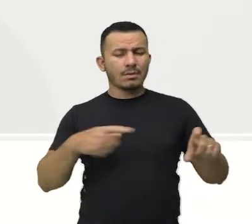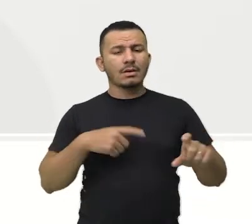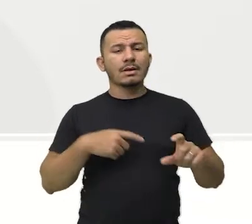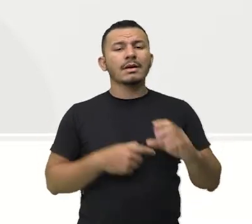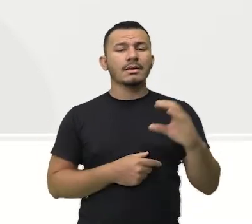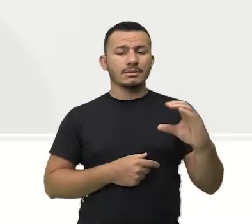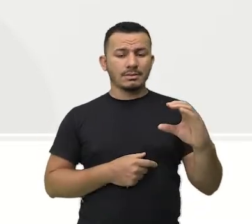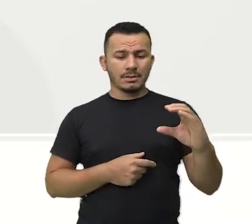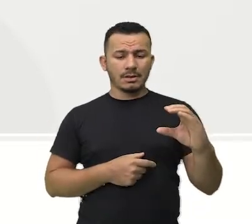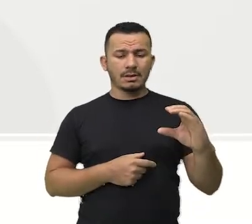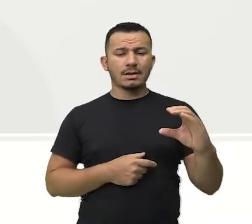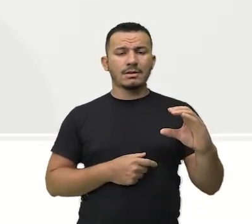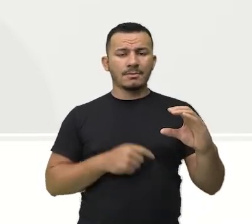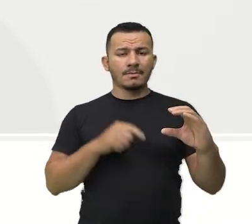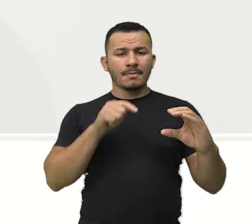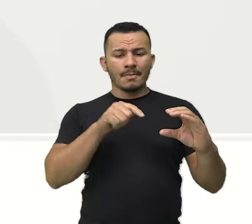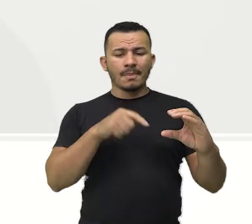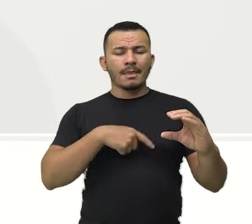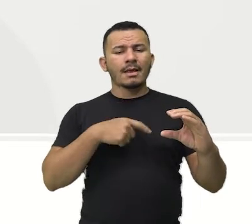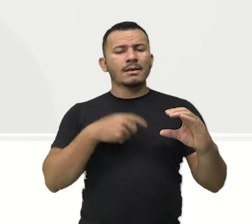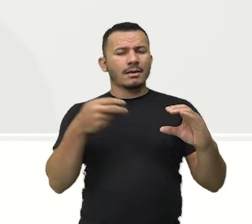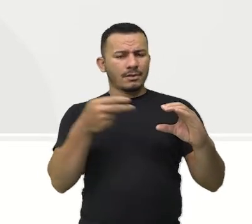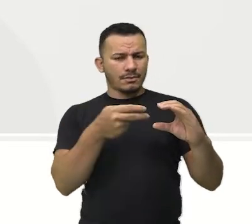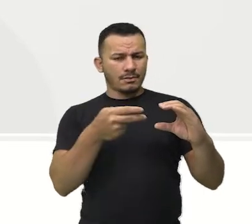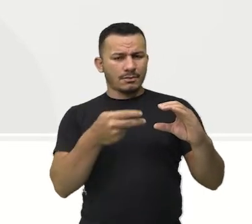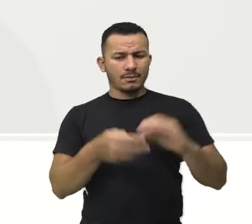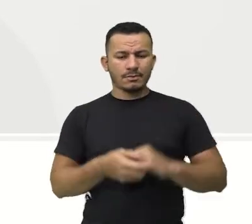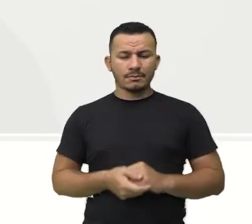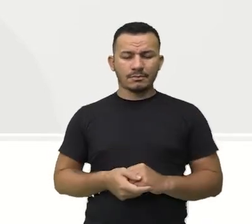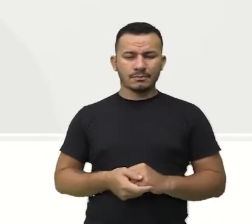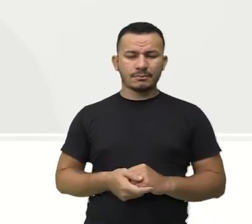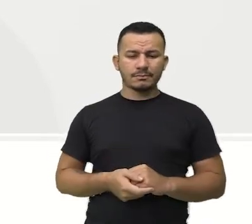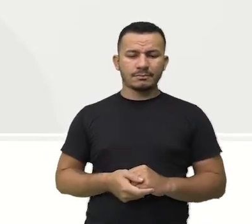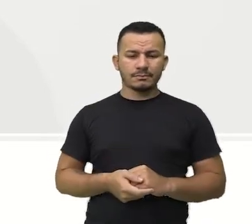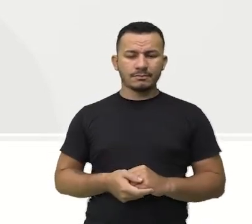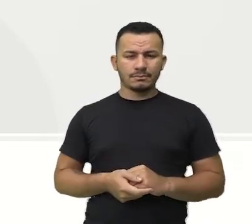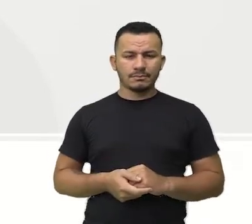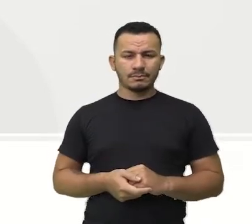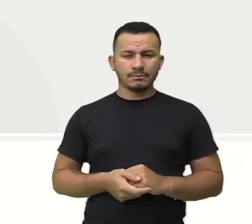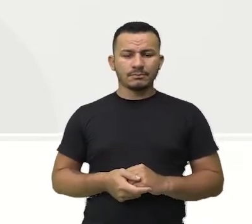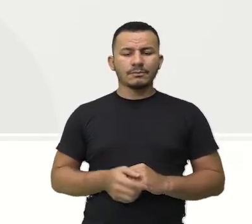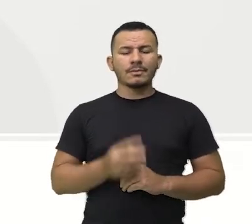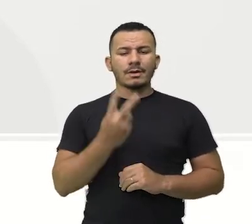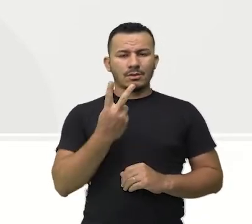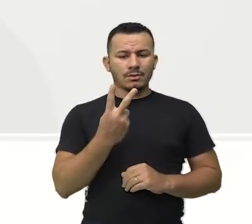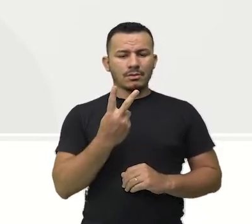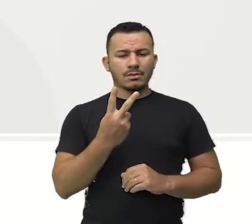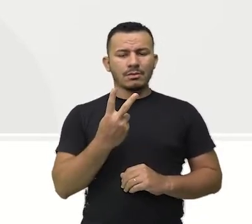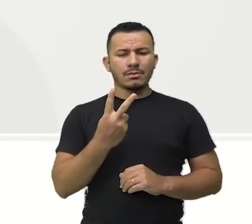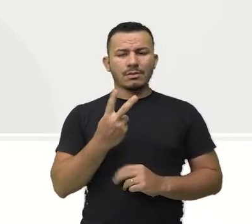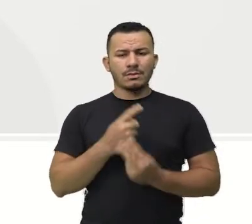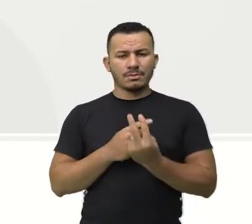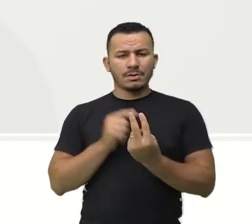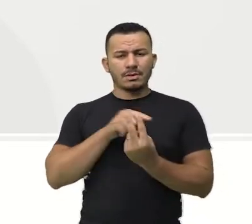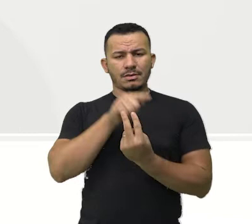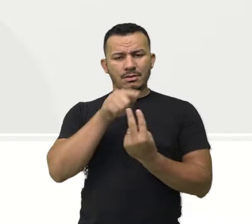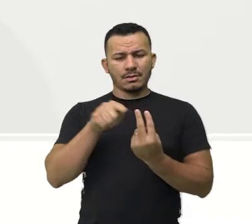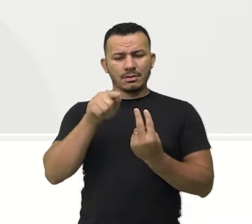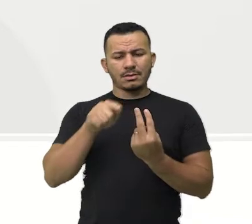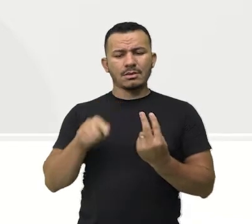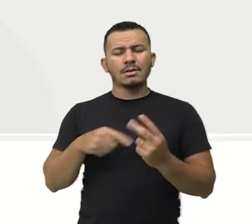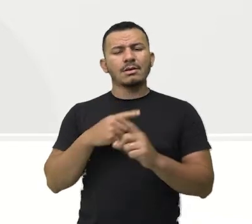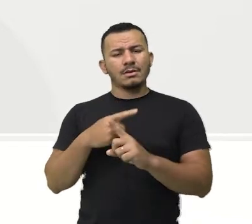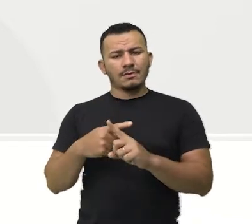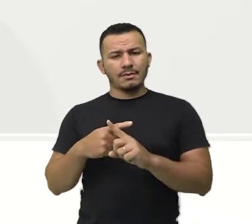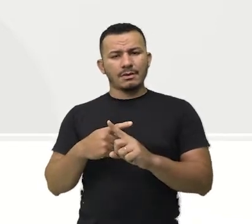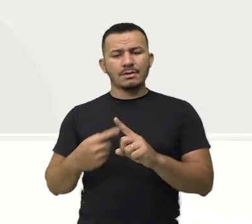nós representamos pela letra C. E o comprimento é dado da seguinte forma. Comprimento igual a